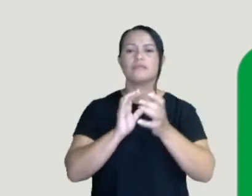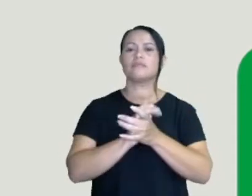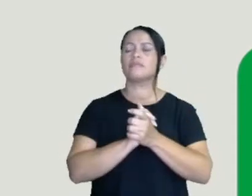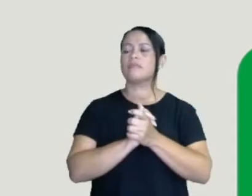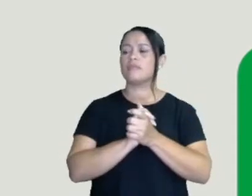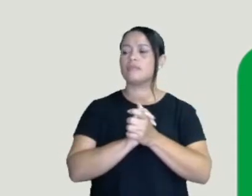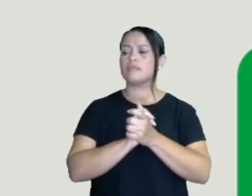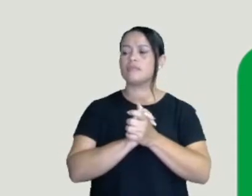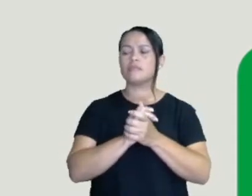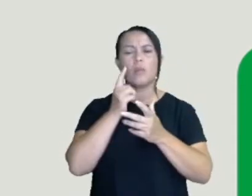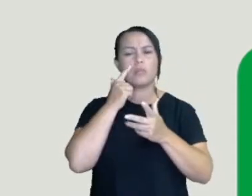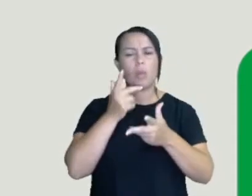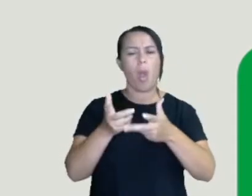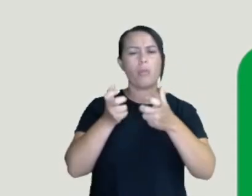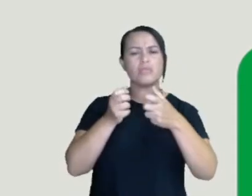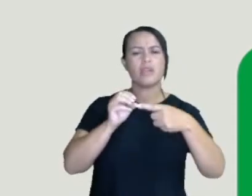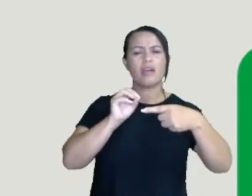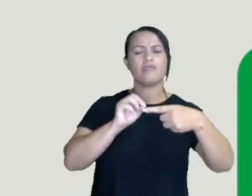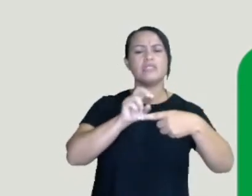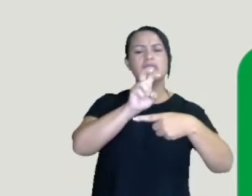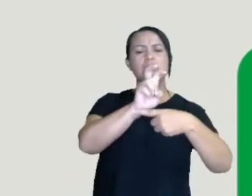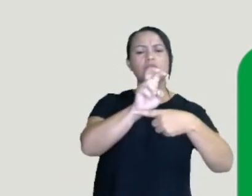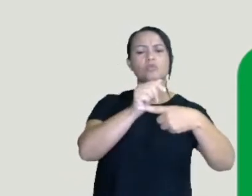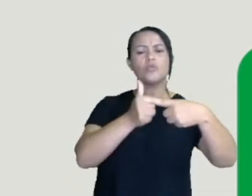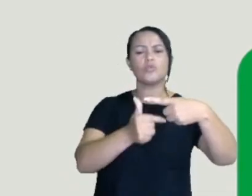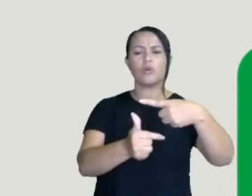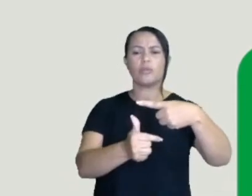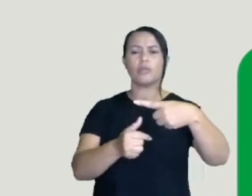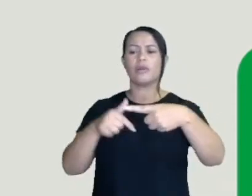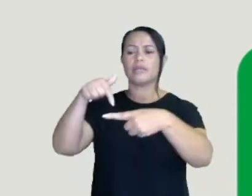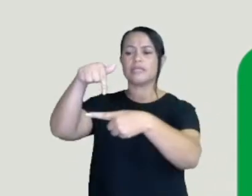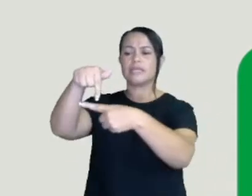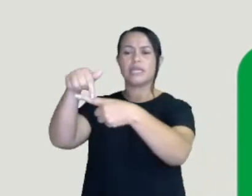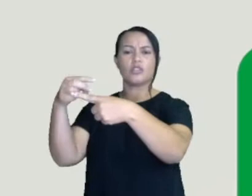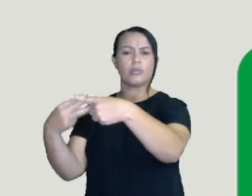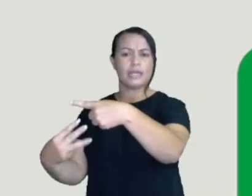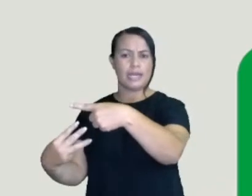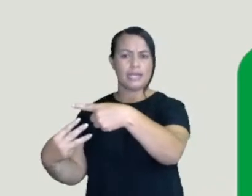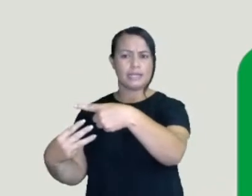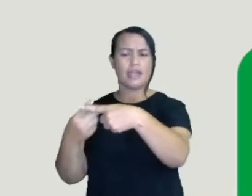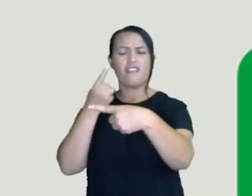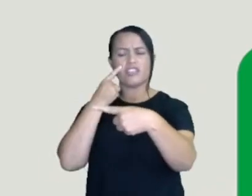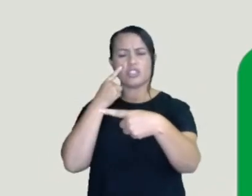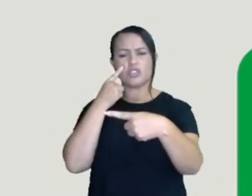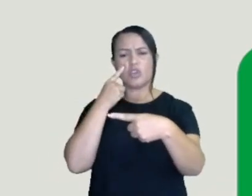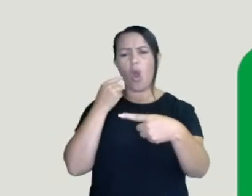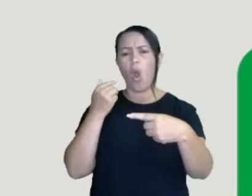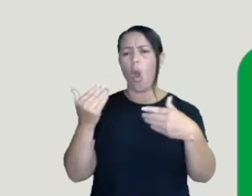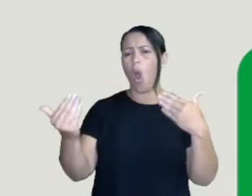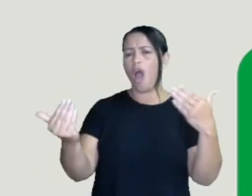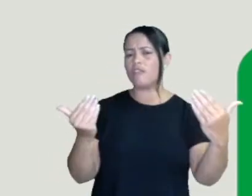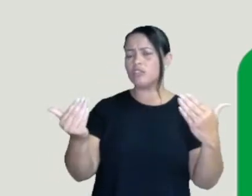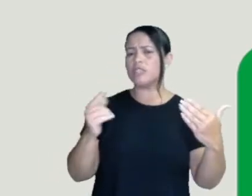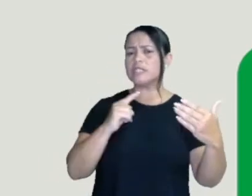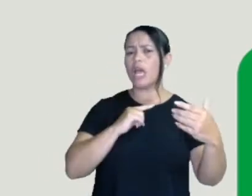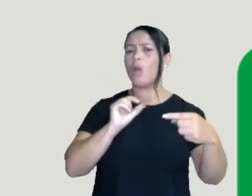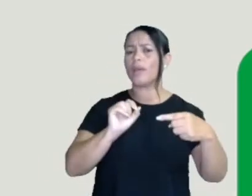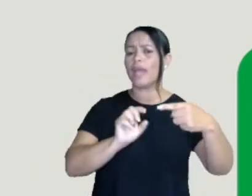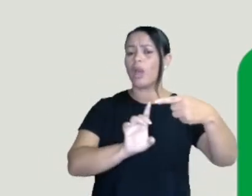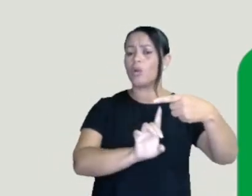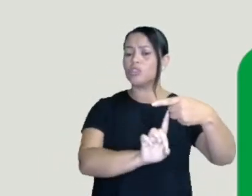Considerem as frações 5 sobre 2 e 7 sobre 3. Estas frações têm